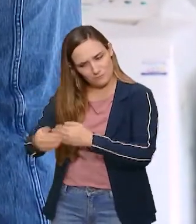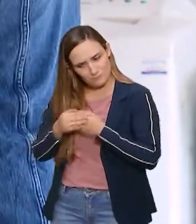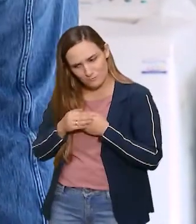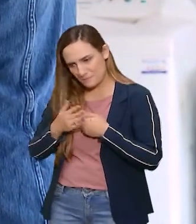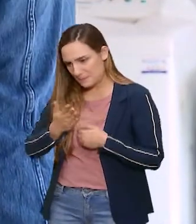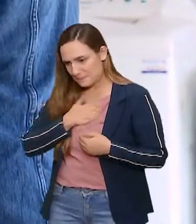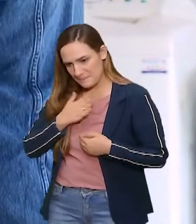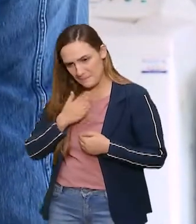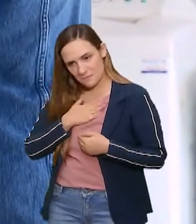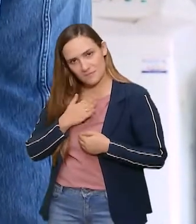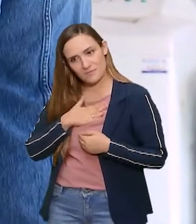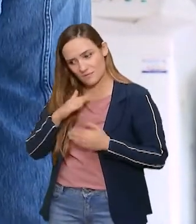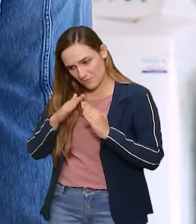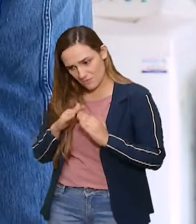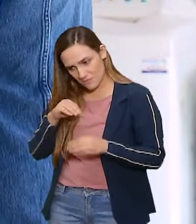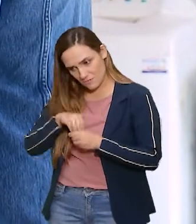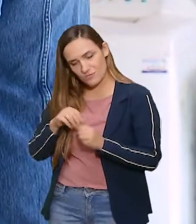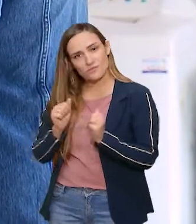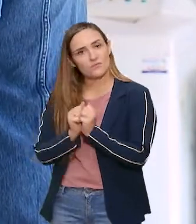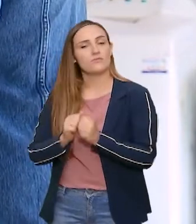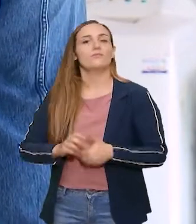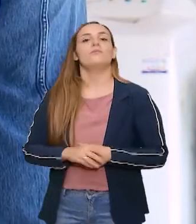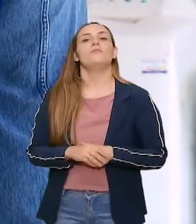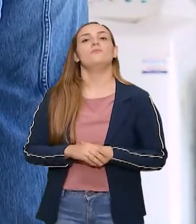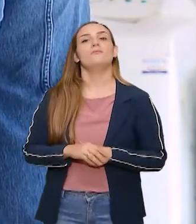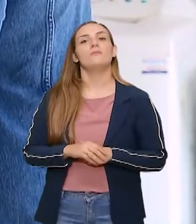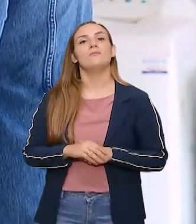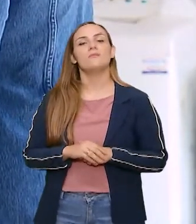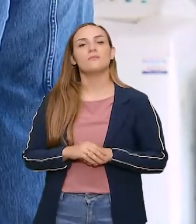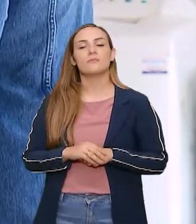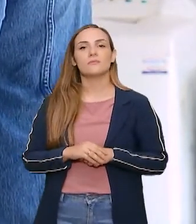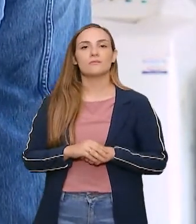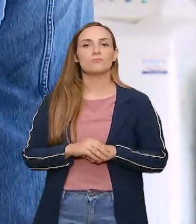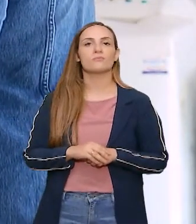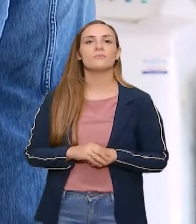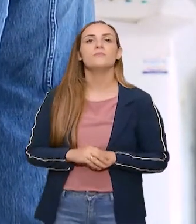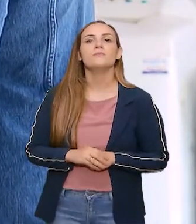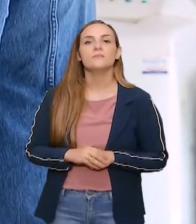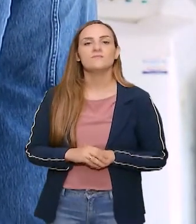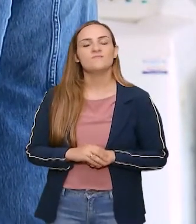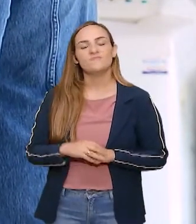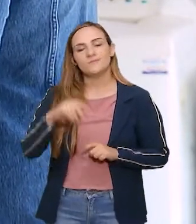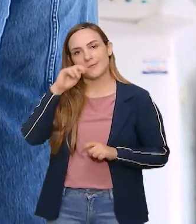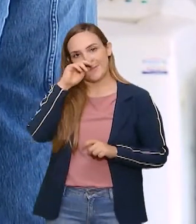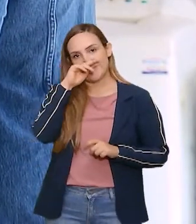Nada disso, né, Marta? Nada disso. Agora aqui é o lado Feroz agora.